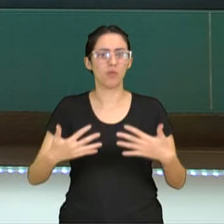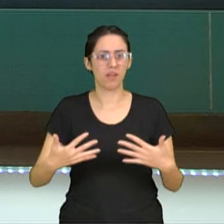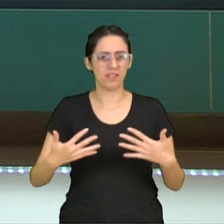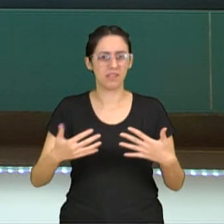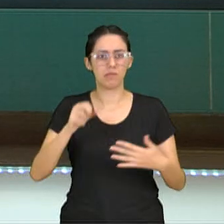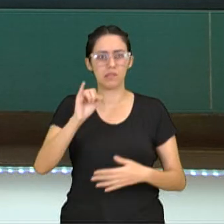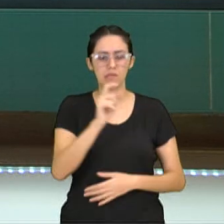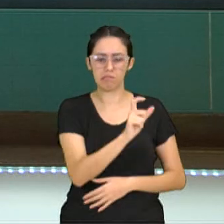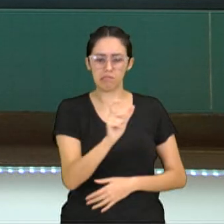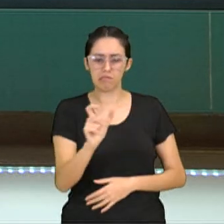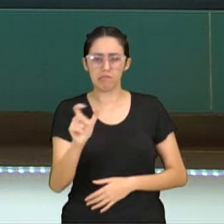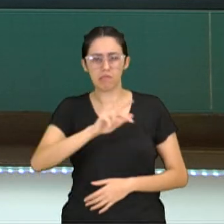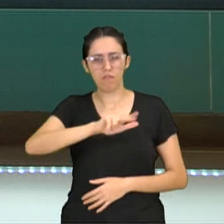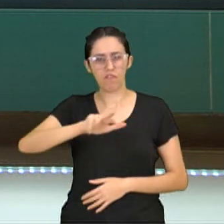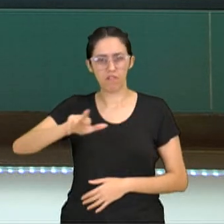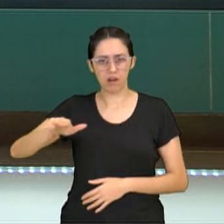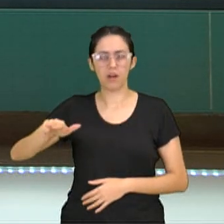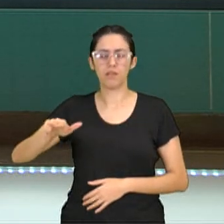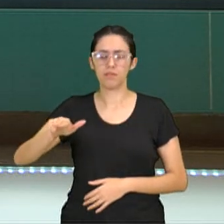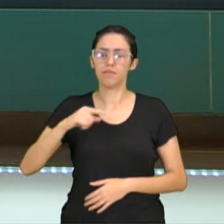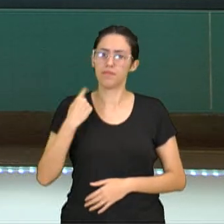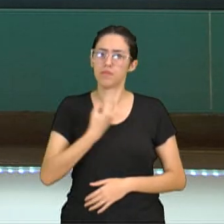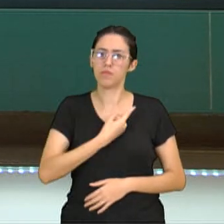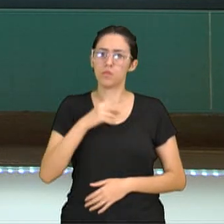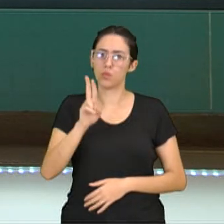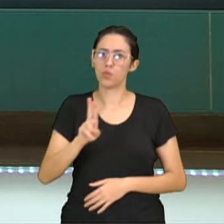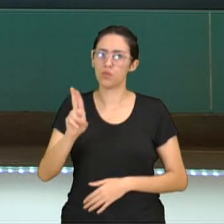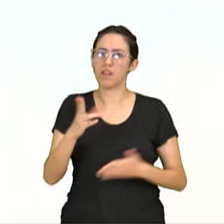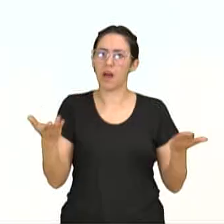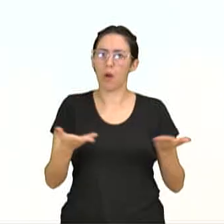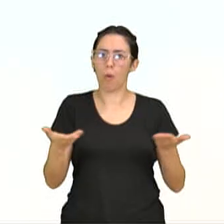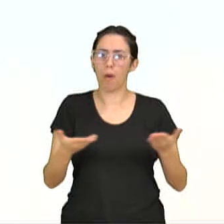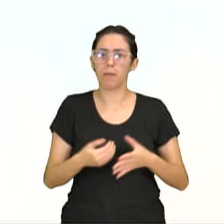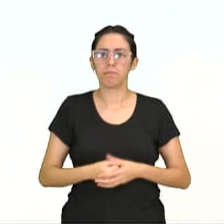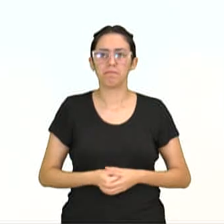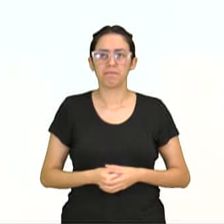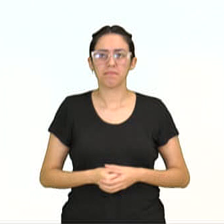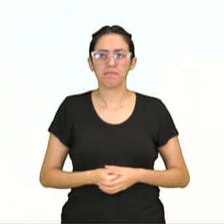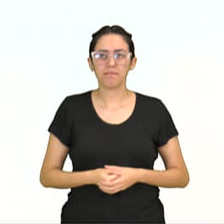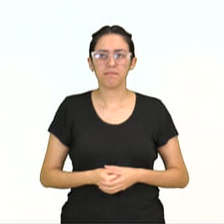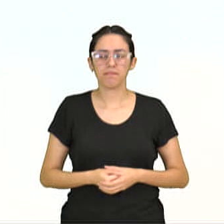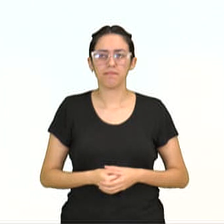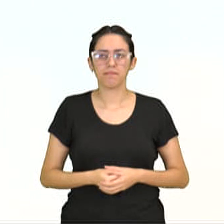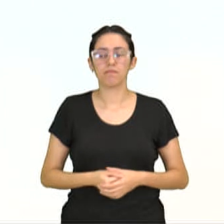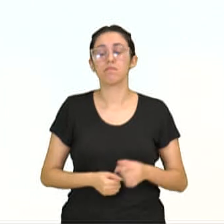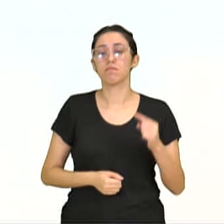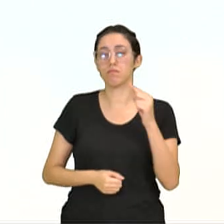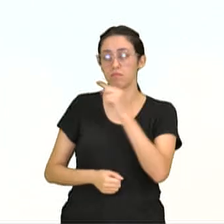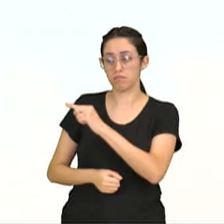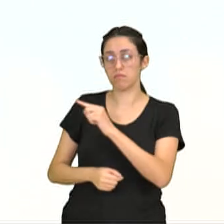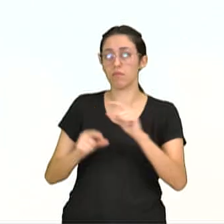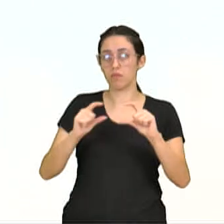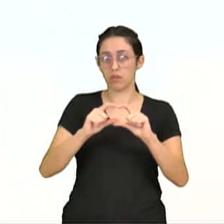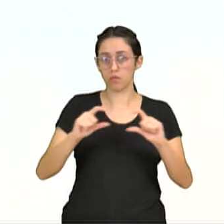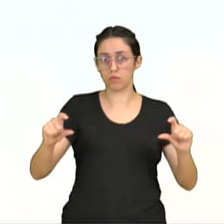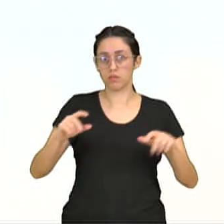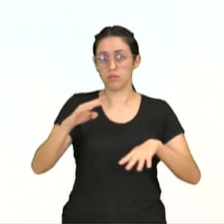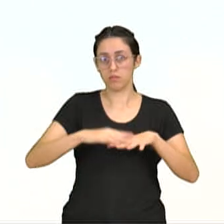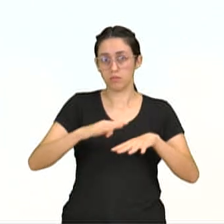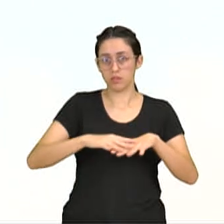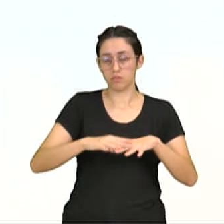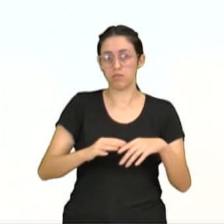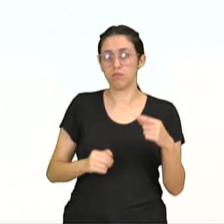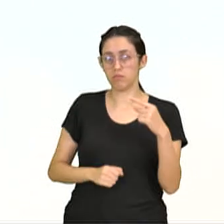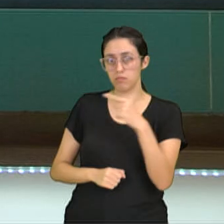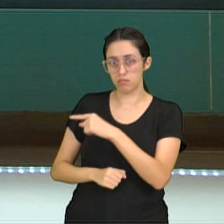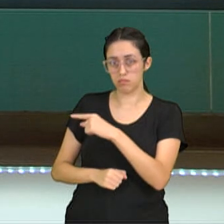Nós vamos usar, gente, ferramentas, agora é a hora de utilizar elas. E a partir dessa equação, dessa